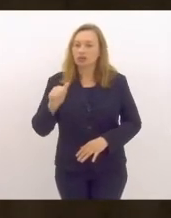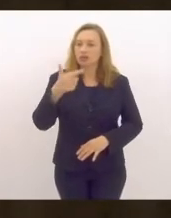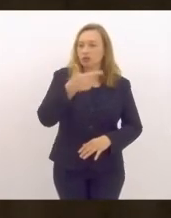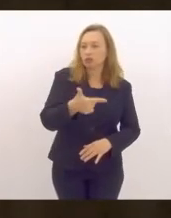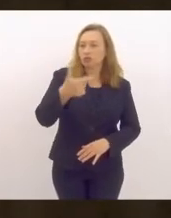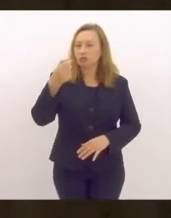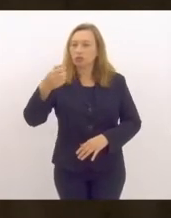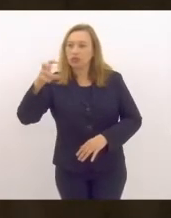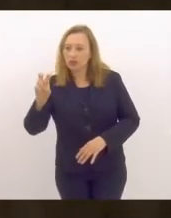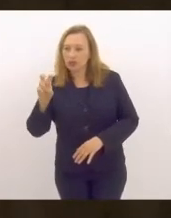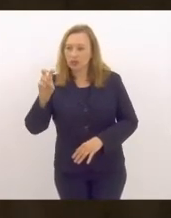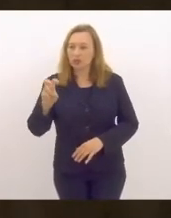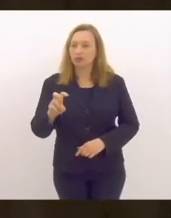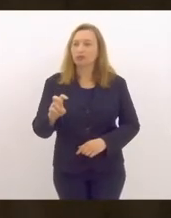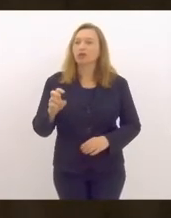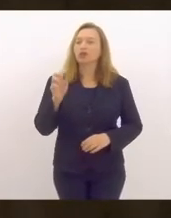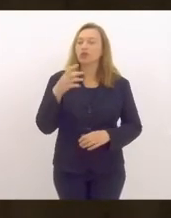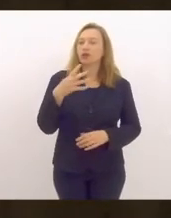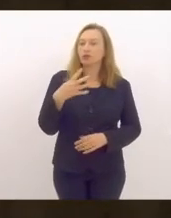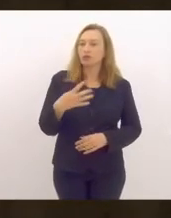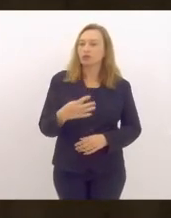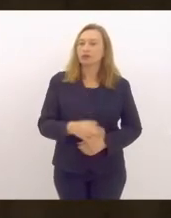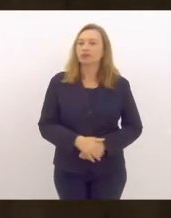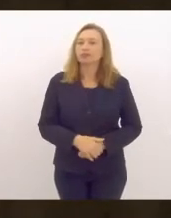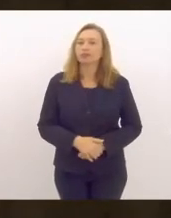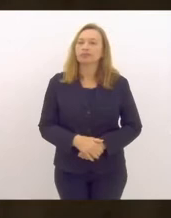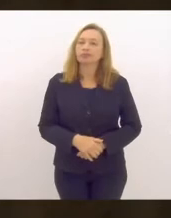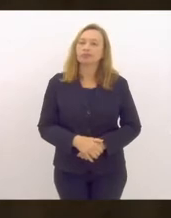de 2005. 4.